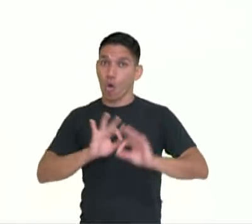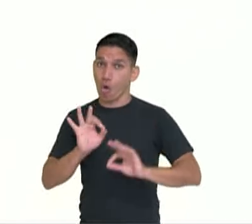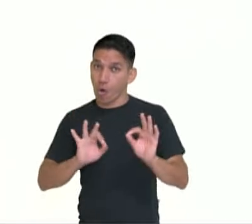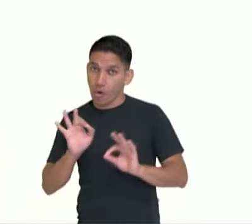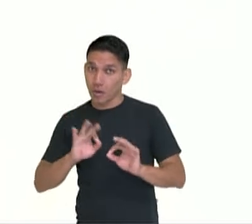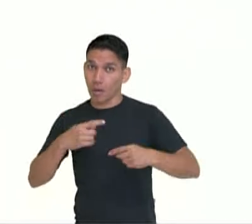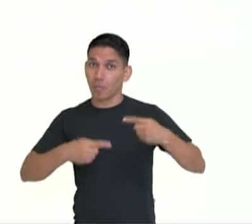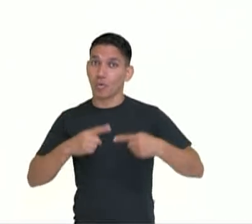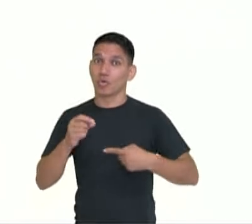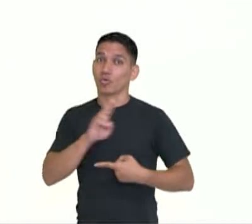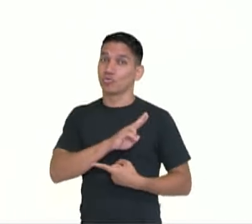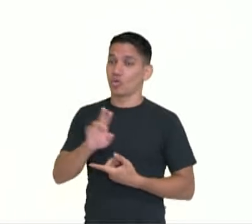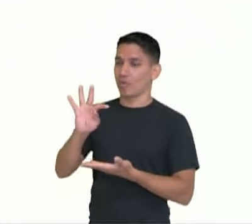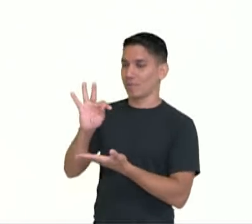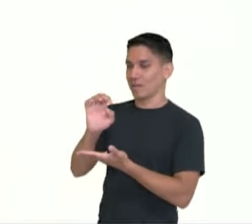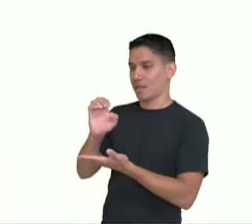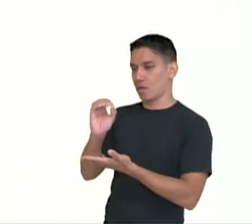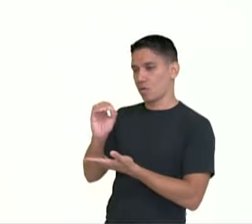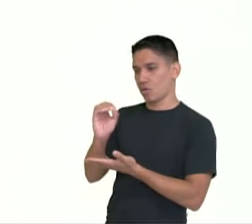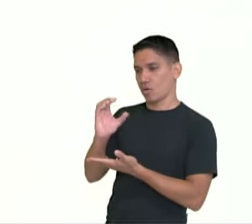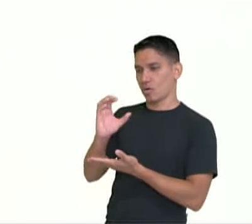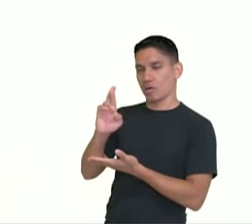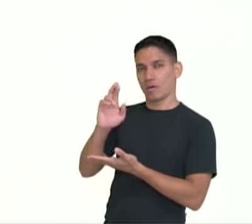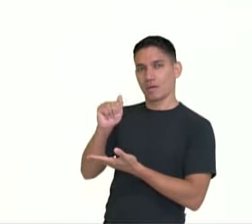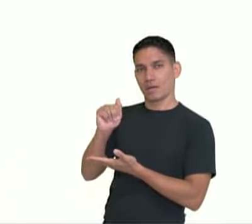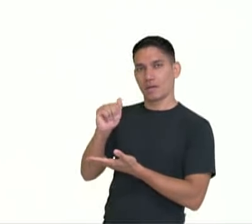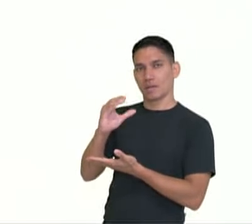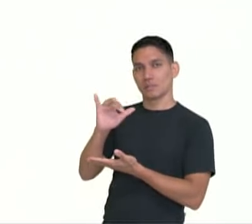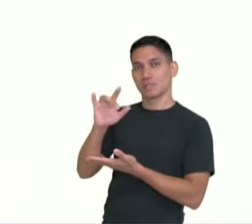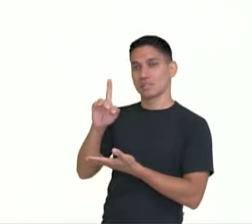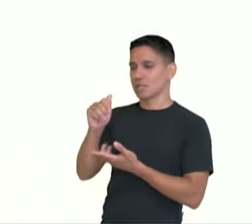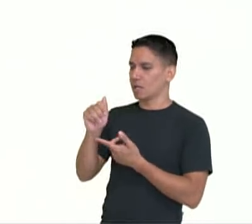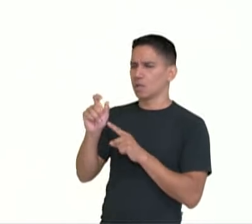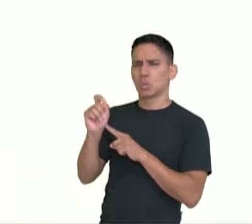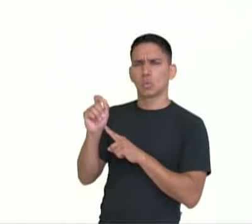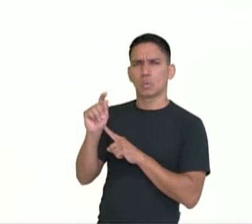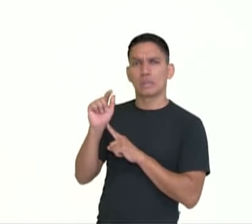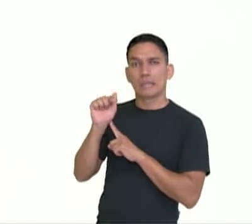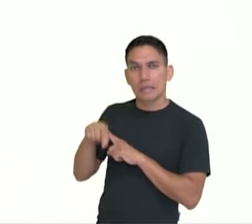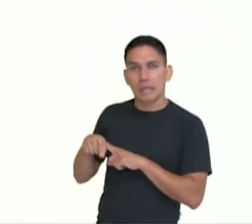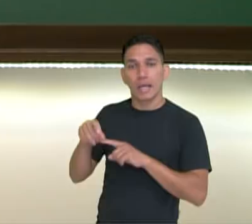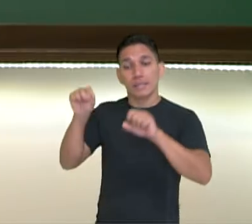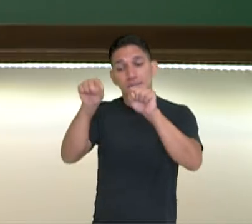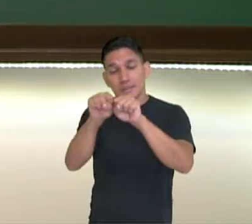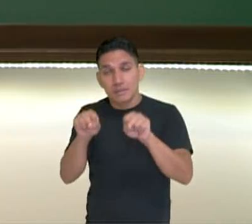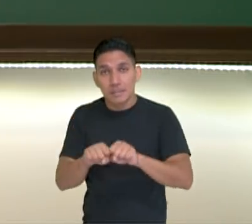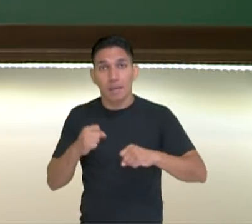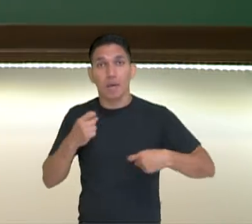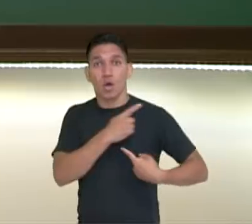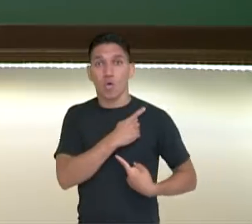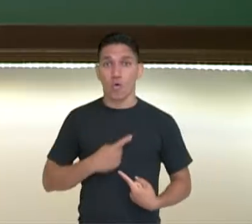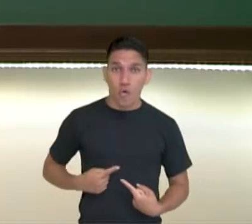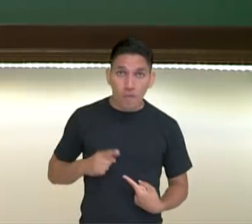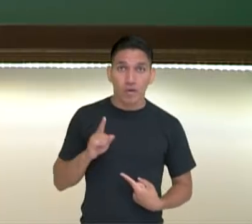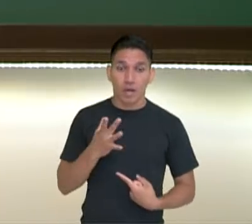de teocracia. Tá? Esse é o sistema de governo em que a pessoa que exerce o poder, ela exerce